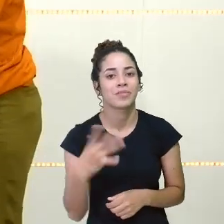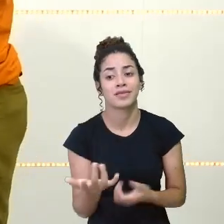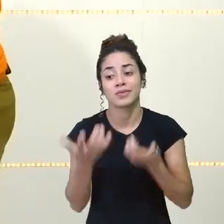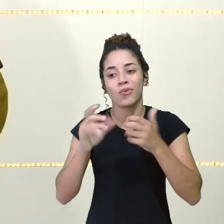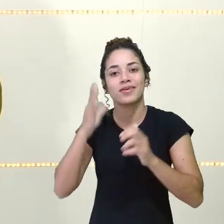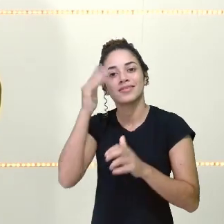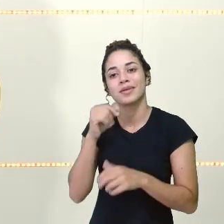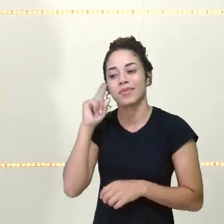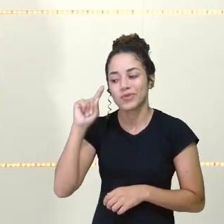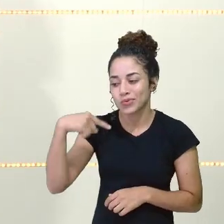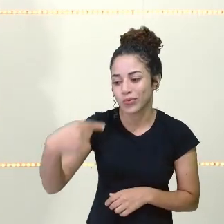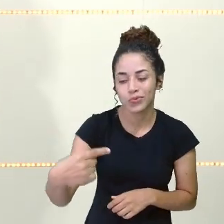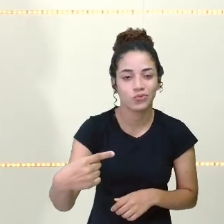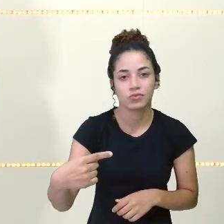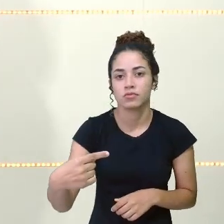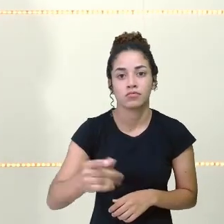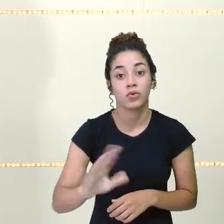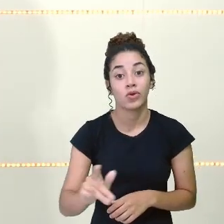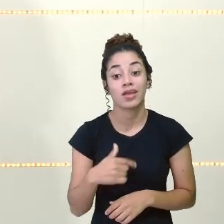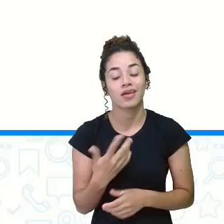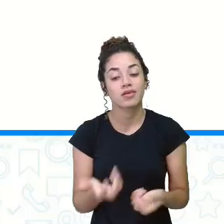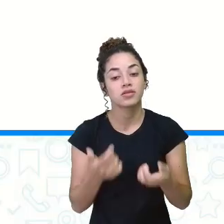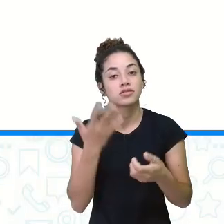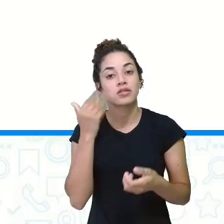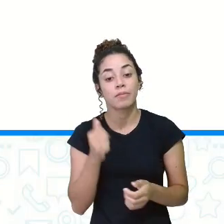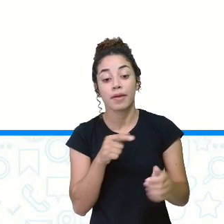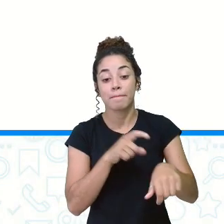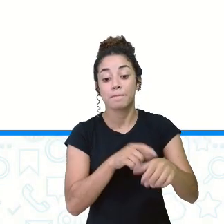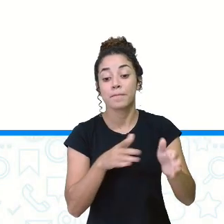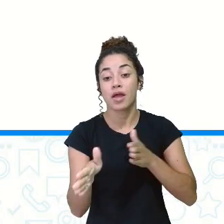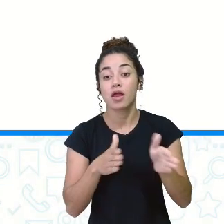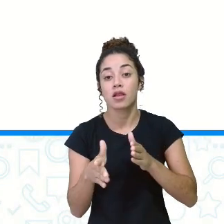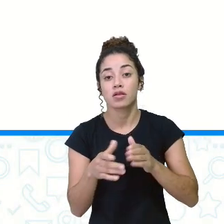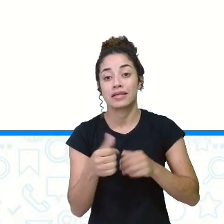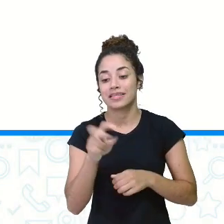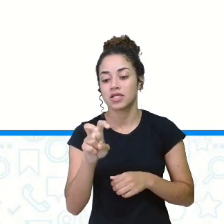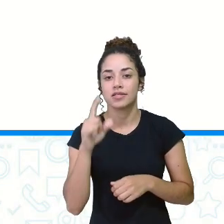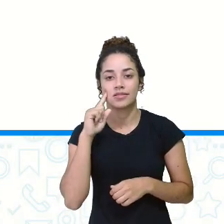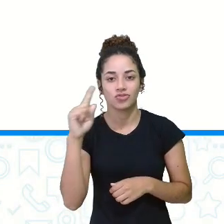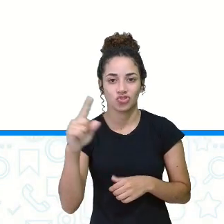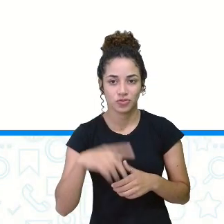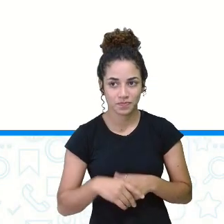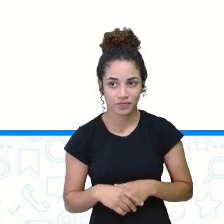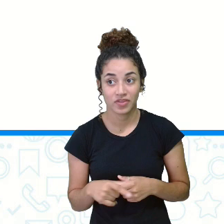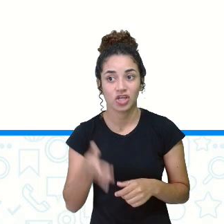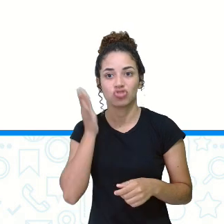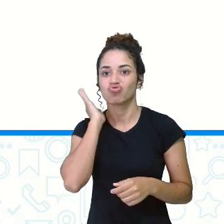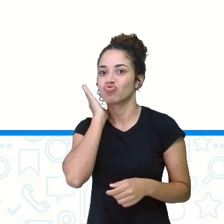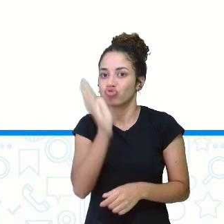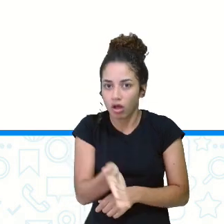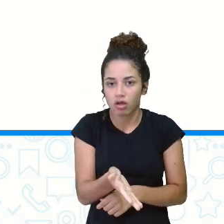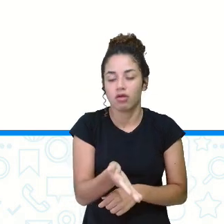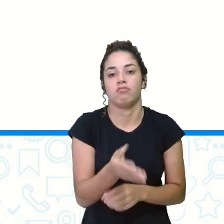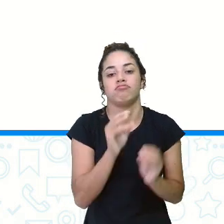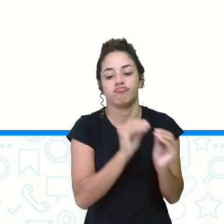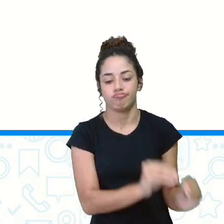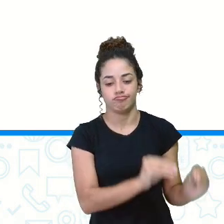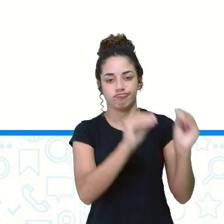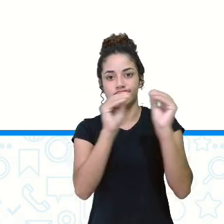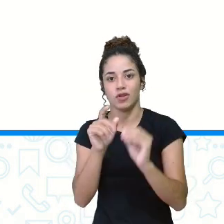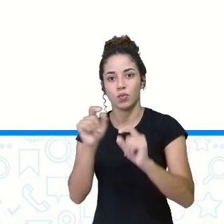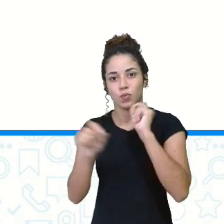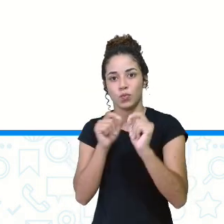o consumo diário, ele quer saber o consumo de 15 dias. Então, automaticamente, a gente vai